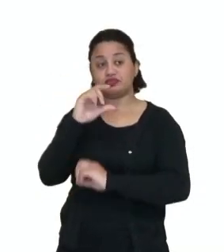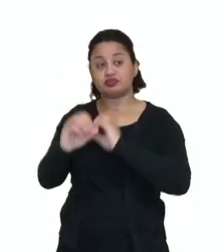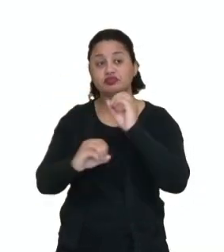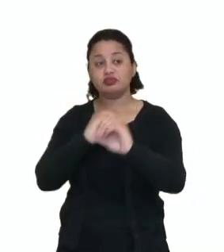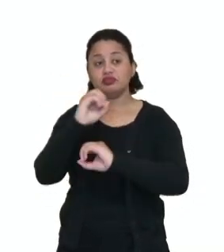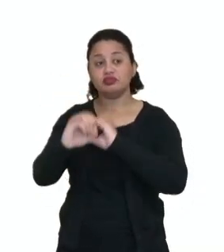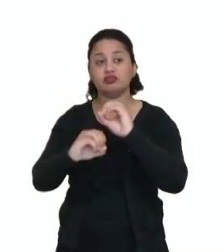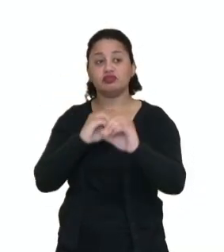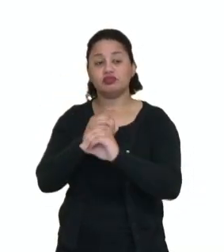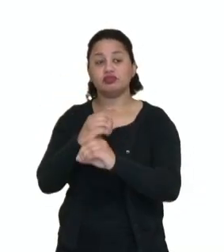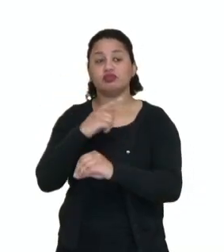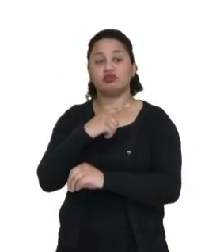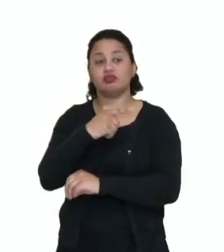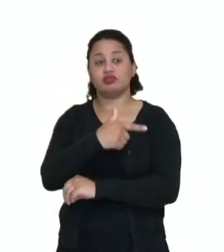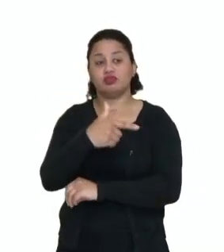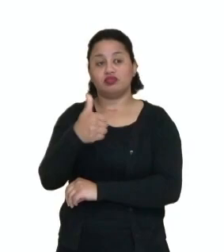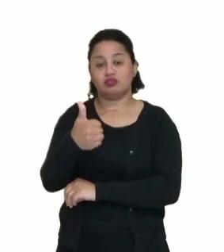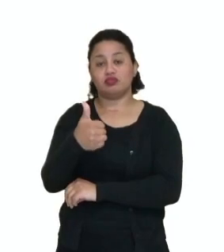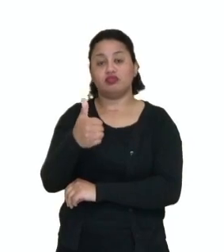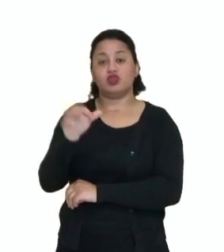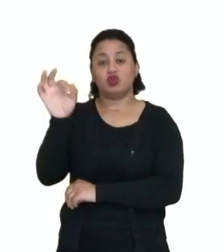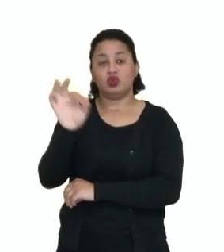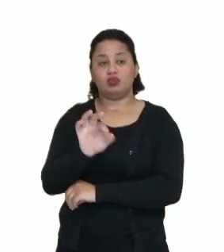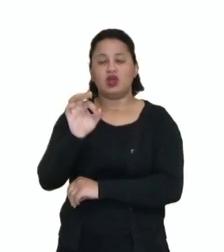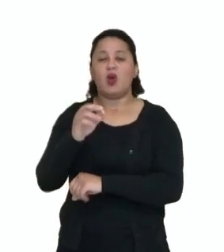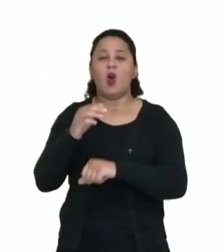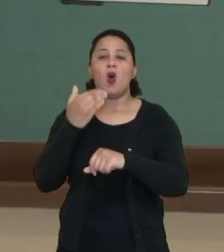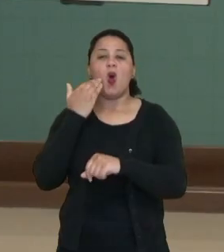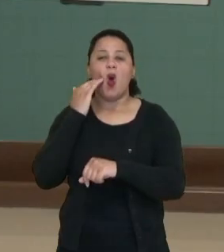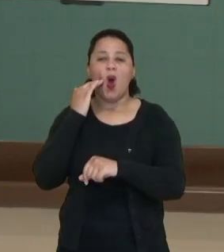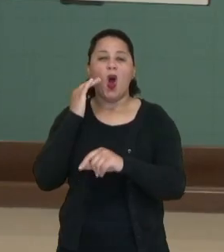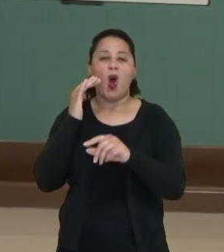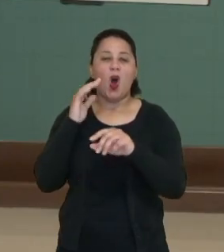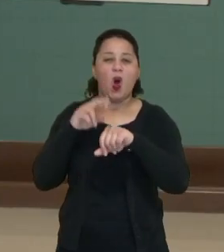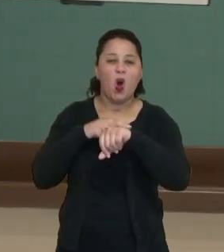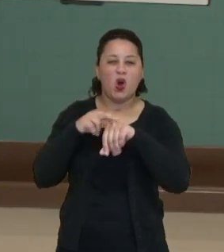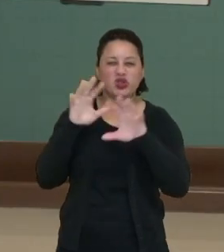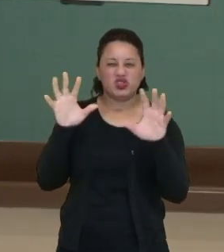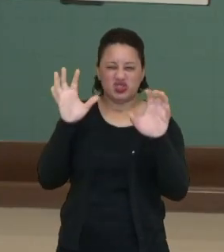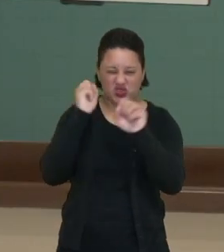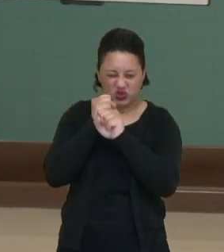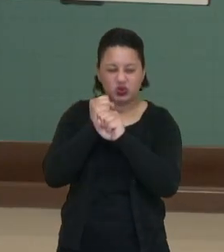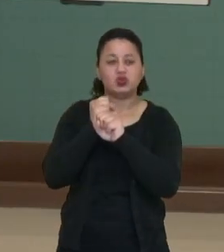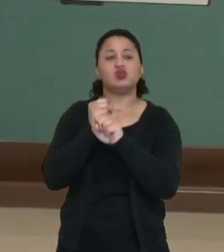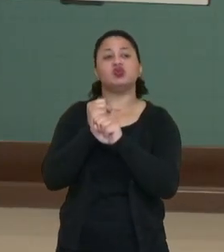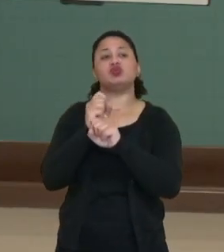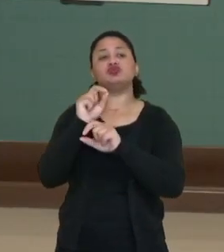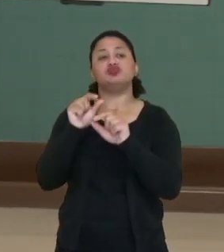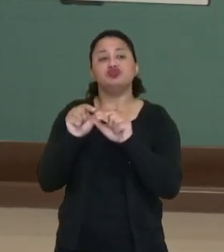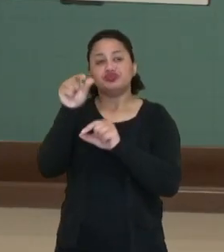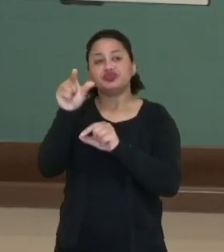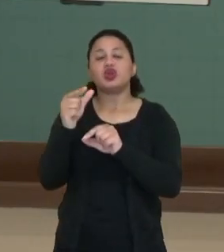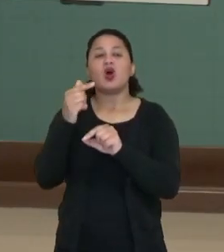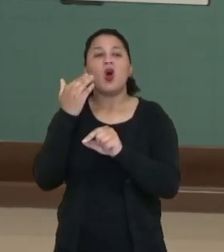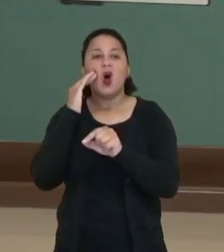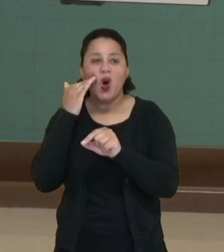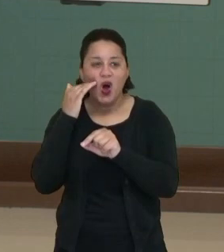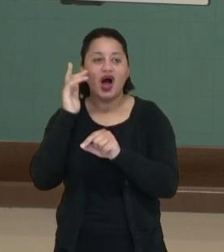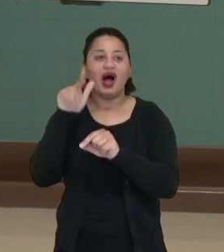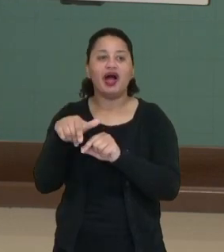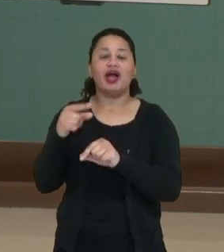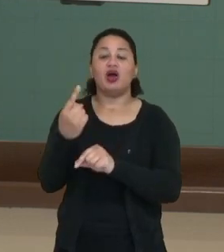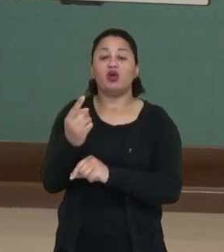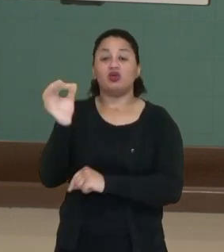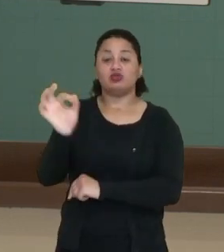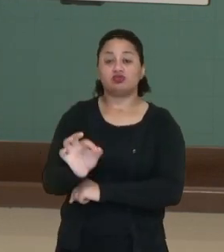de nitrogênio, essa parte aqui, ó, mais roxinha, né? Acho que posso chamar assim, constitui então